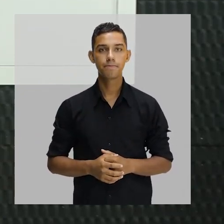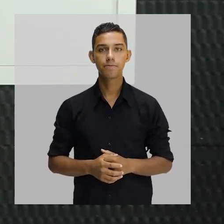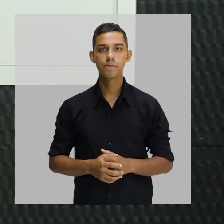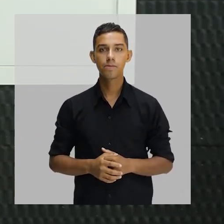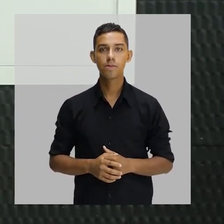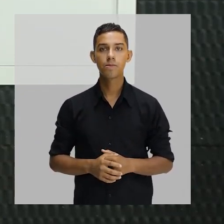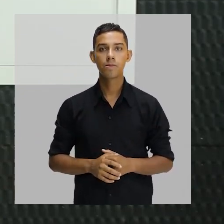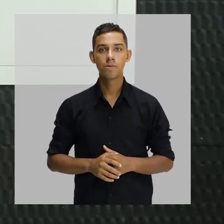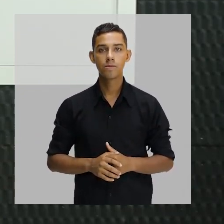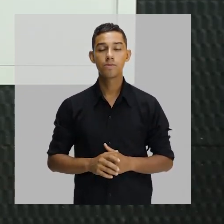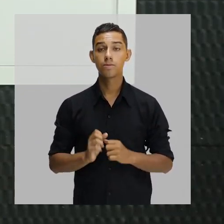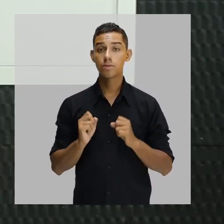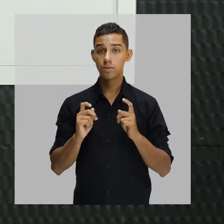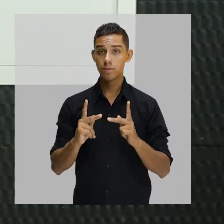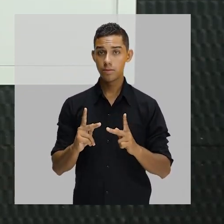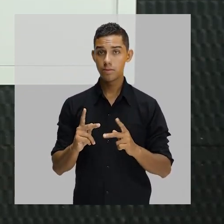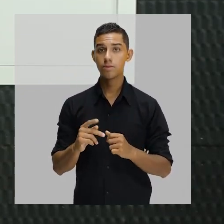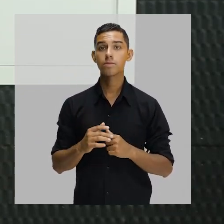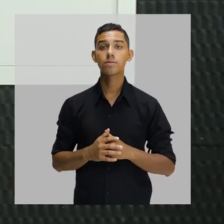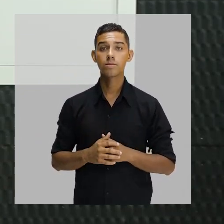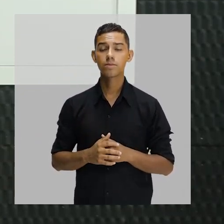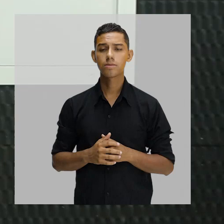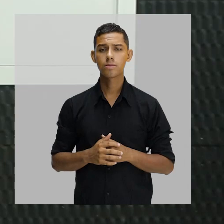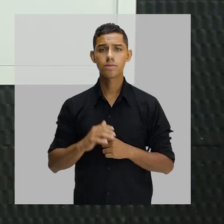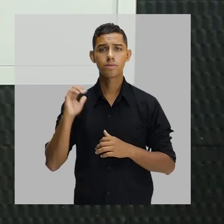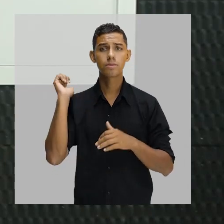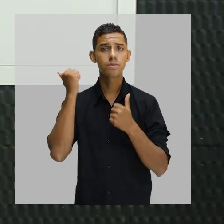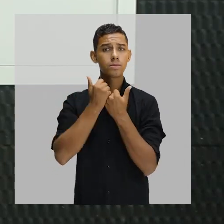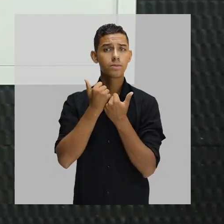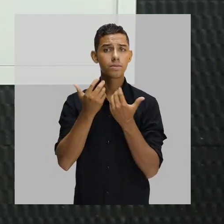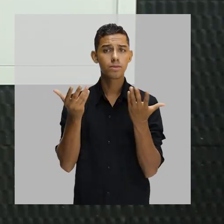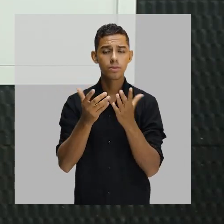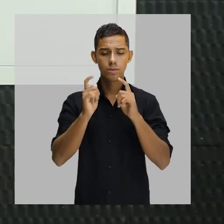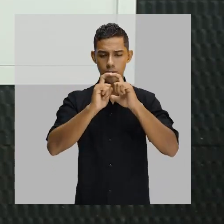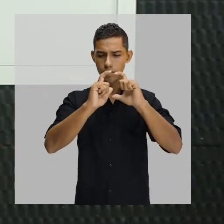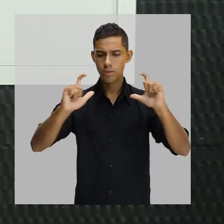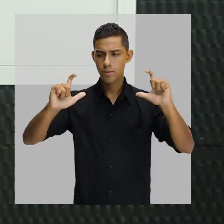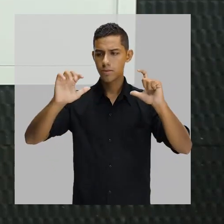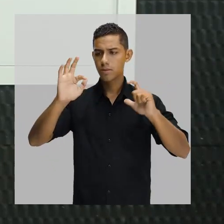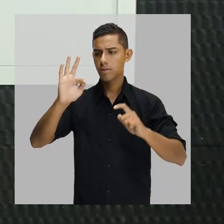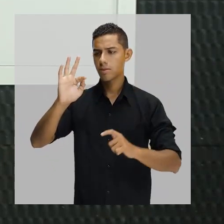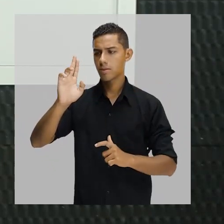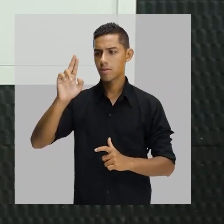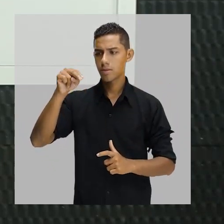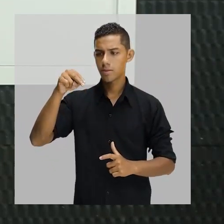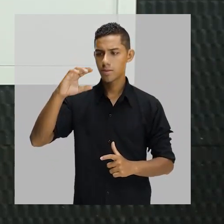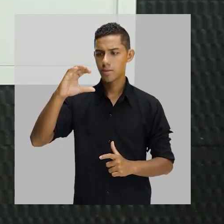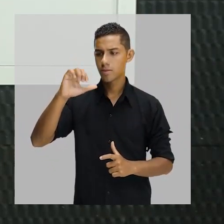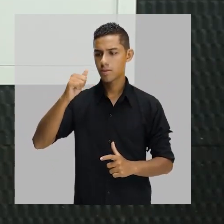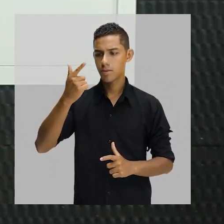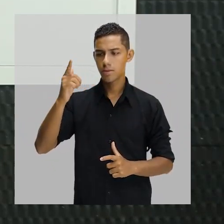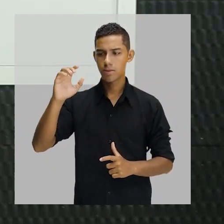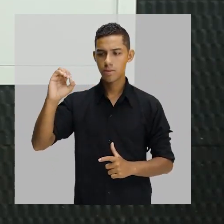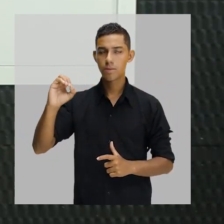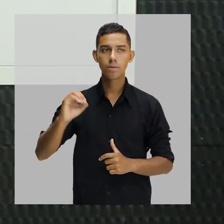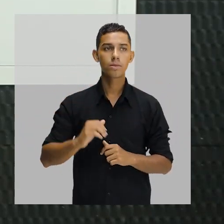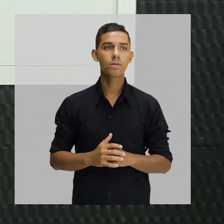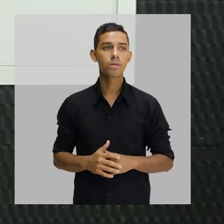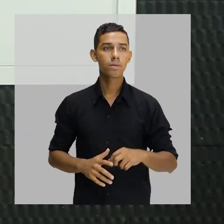iguais, tá certo? Então eu vou substituir pela função. Quem é a função A? Bem aqui, ó.